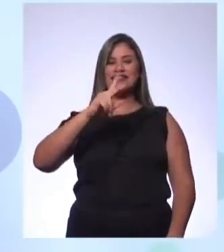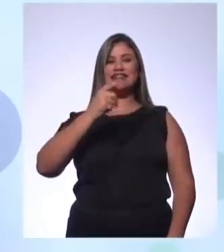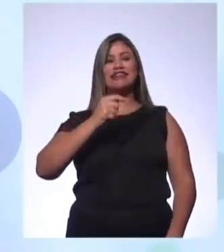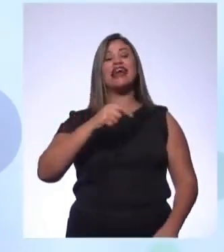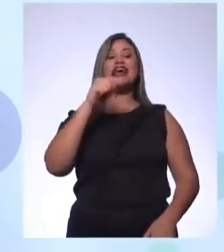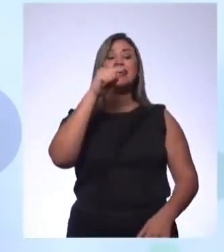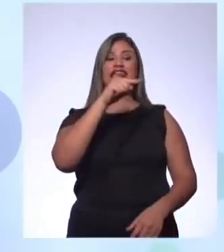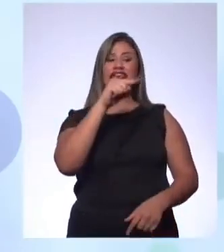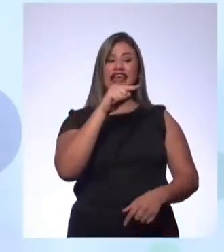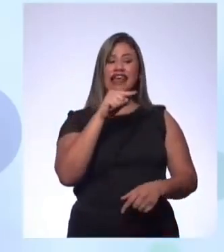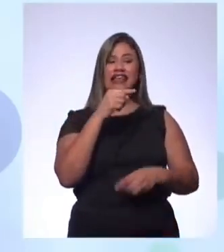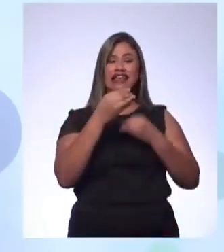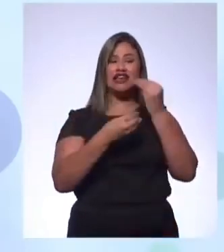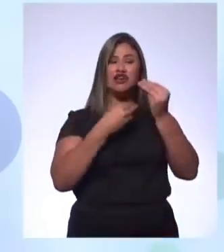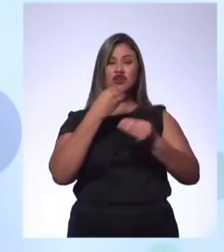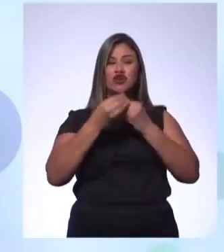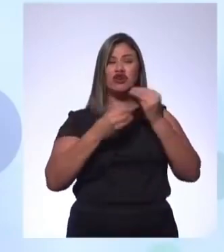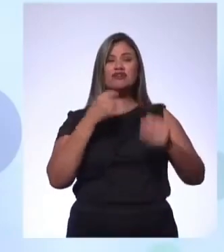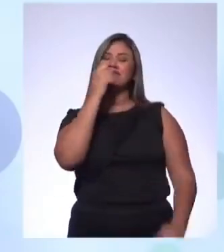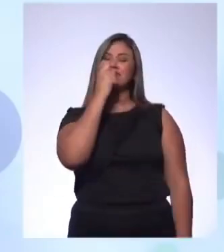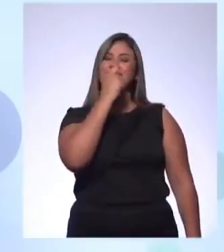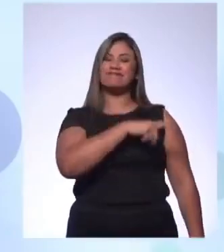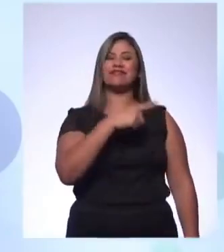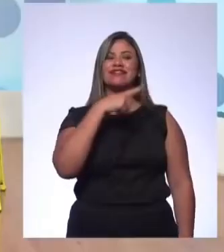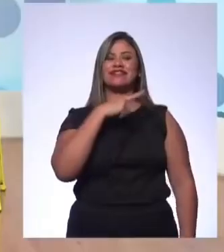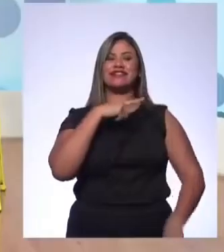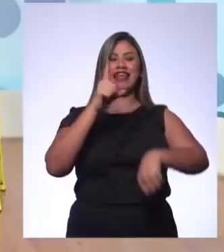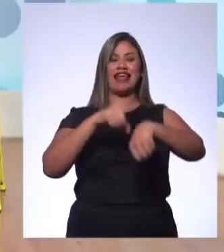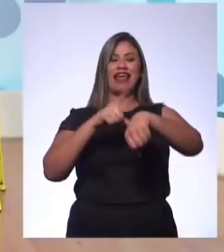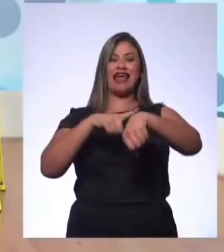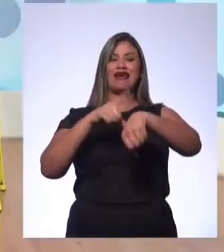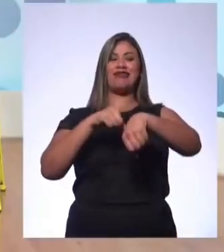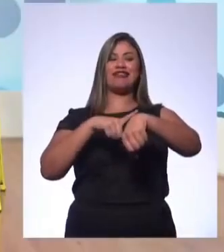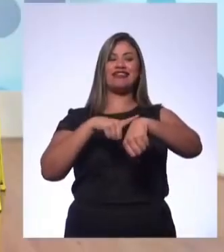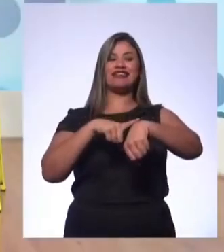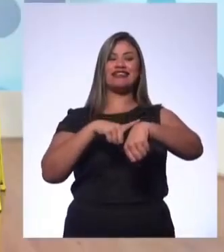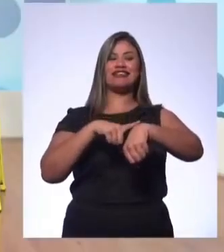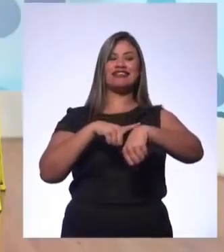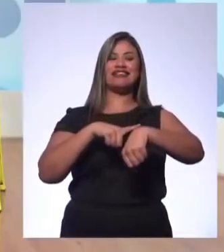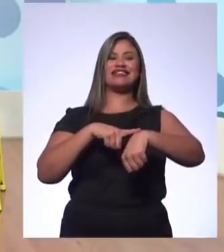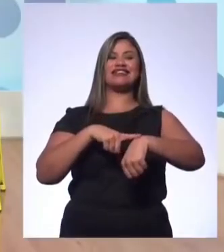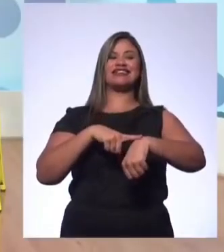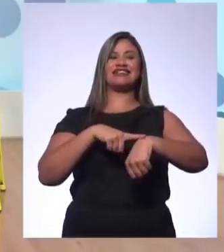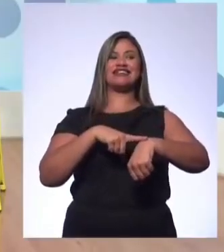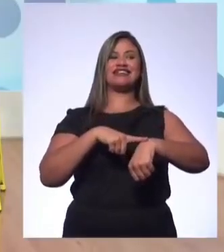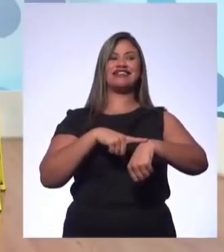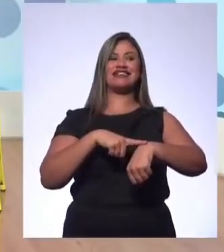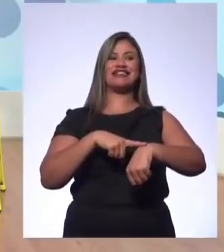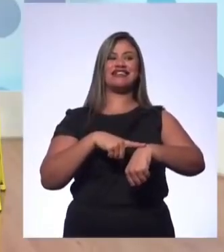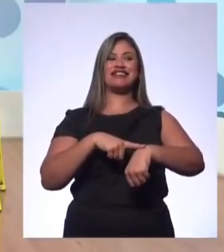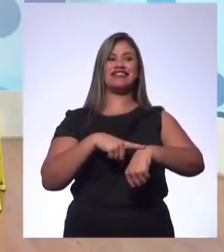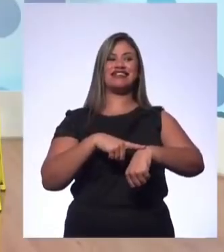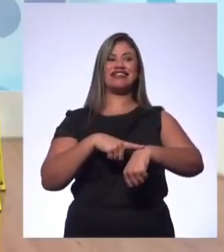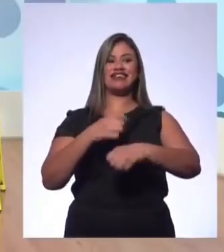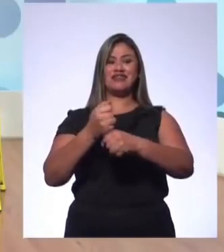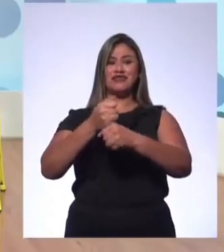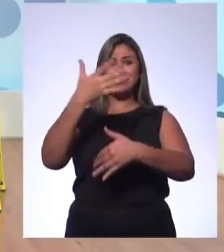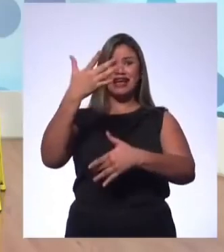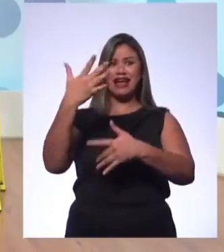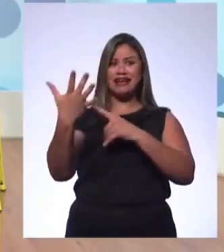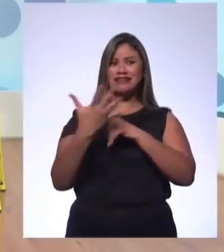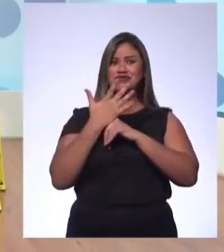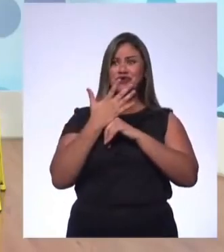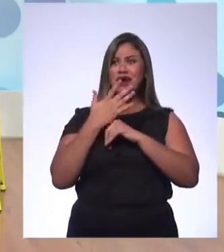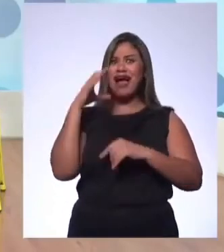ser extremamente irônico. Tempo! Eles me ajudaram. Ajudaram? Já olhou? Já